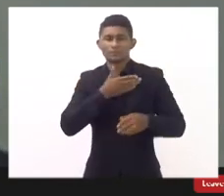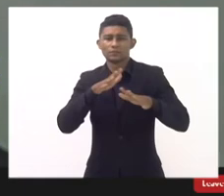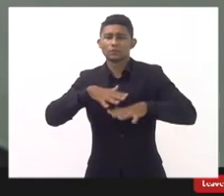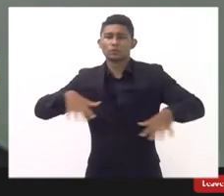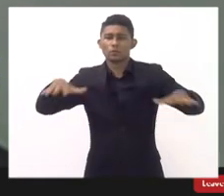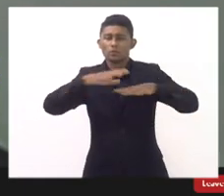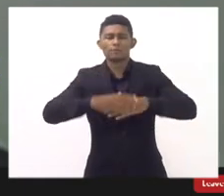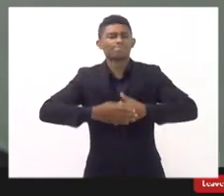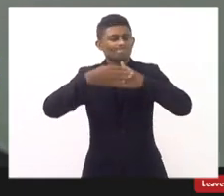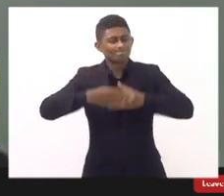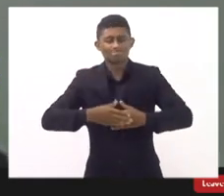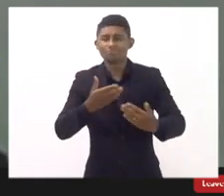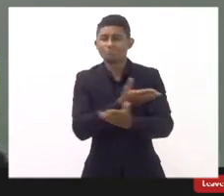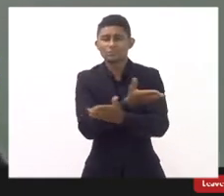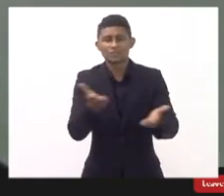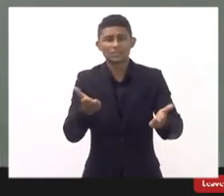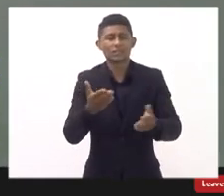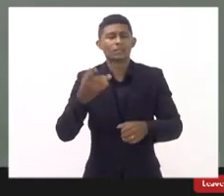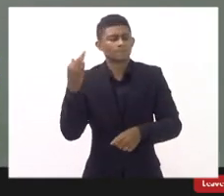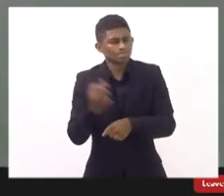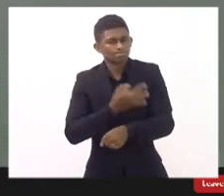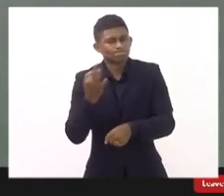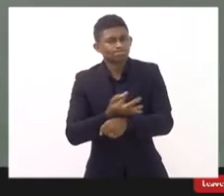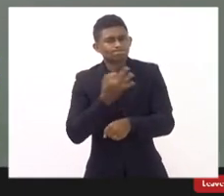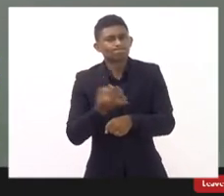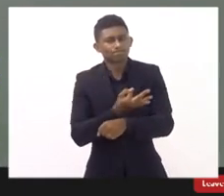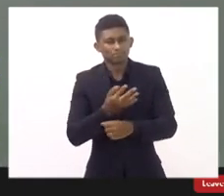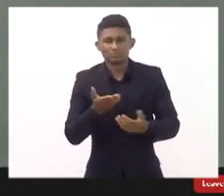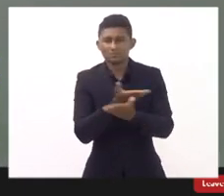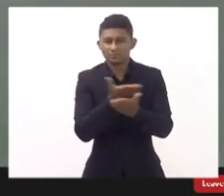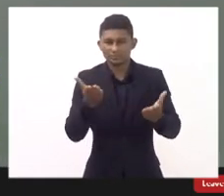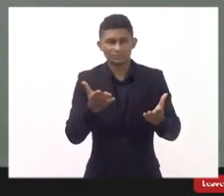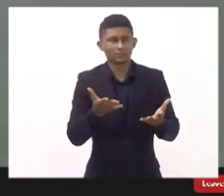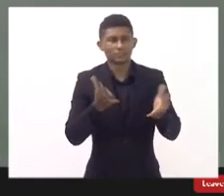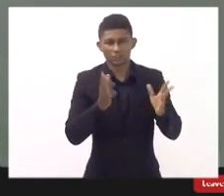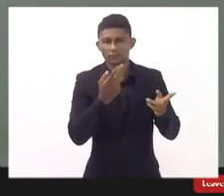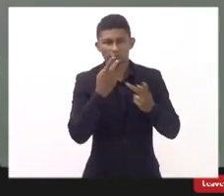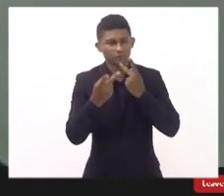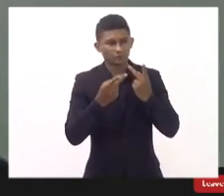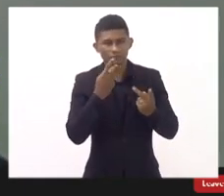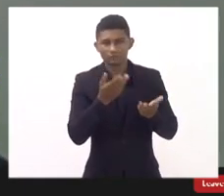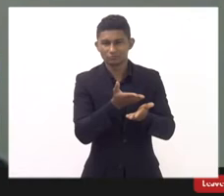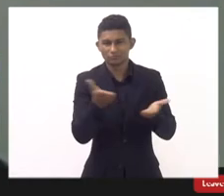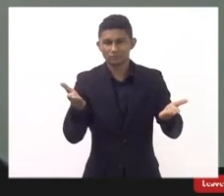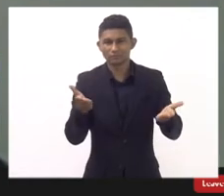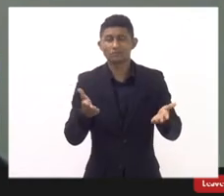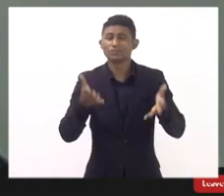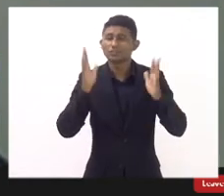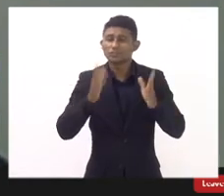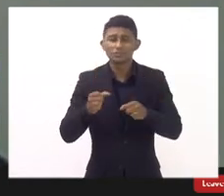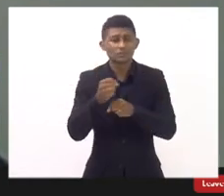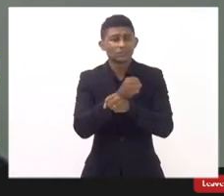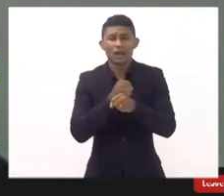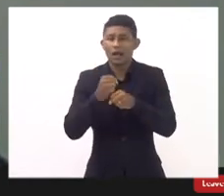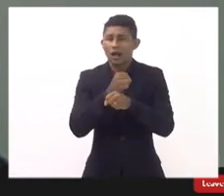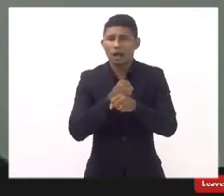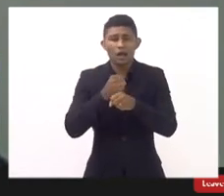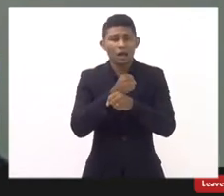a resiliência desse processo, como muitos colocaram aqui, é muito tempo, muitos anos